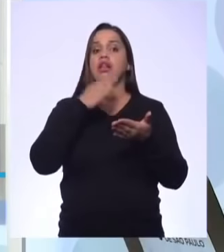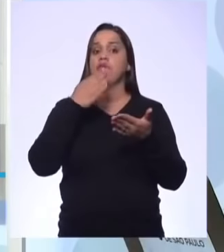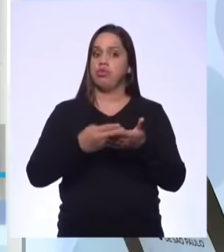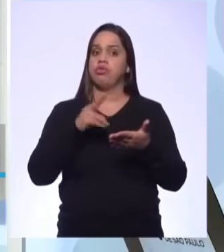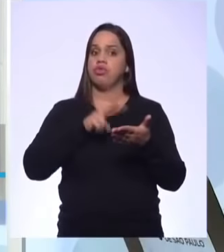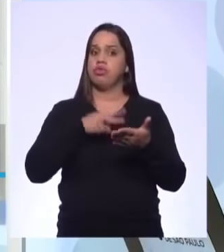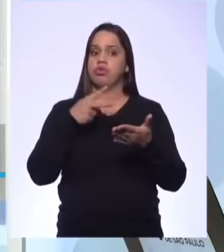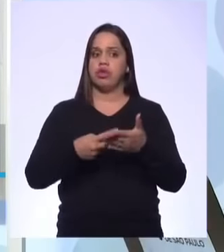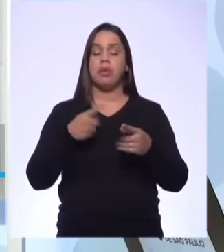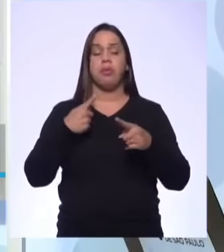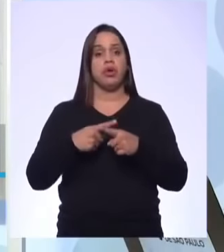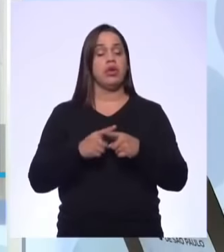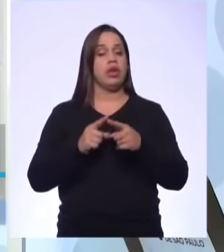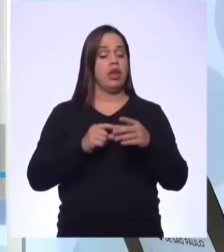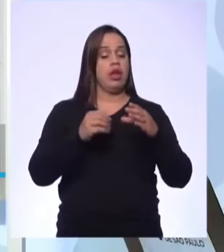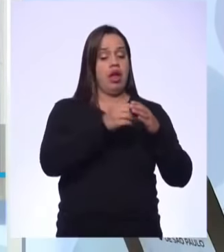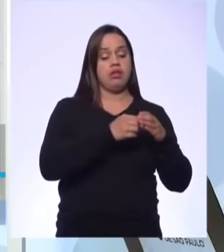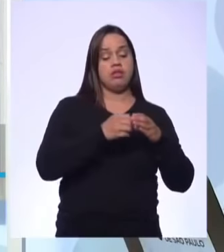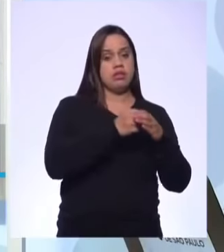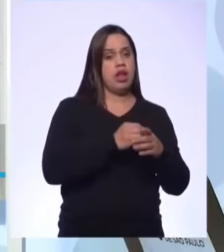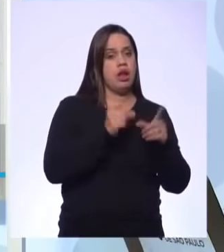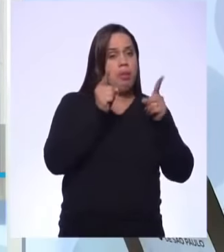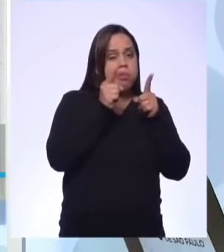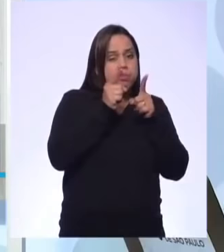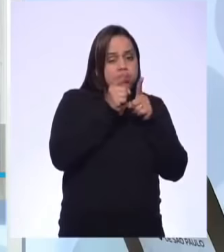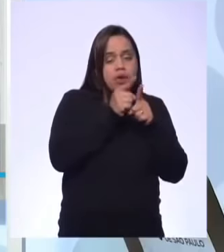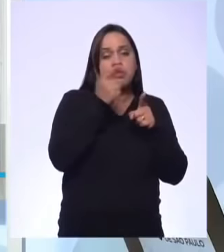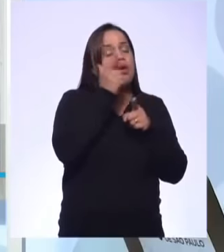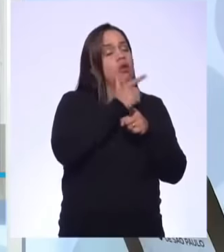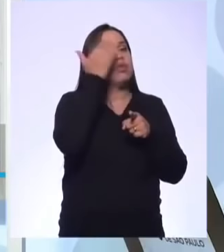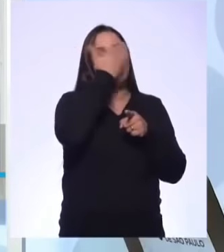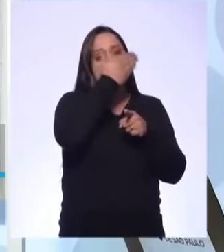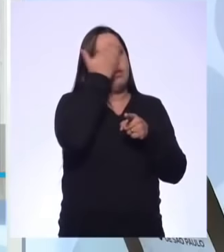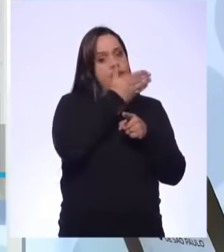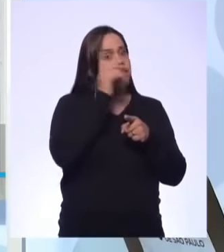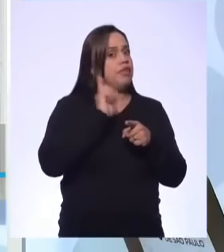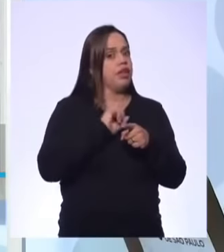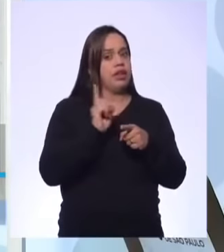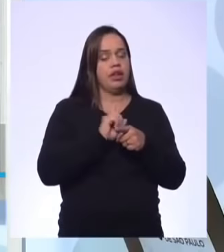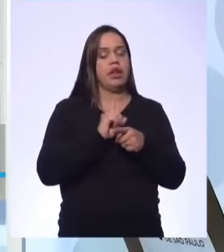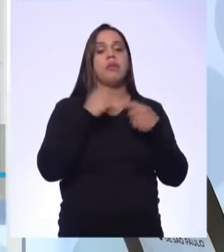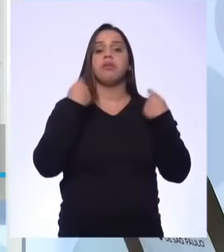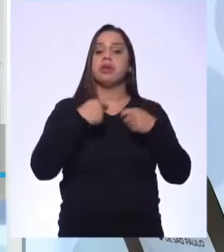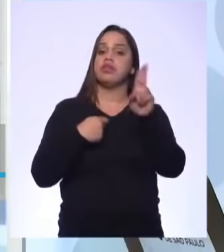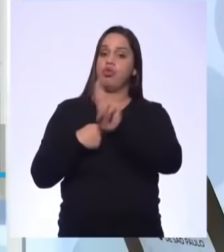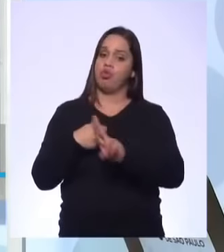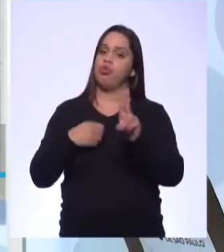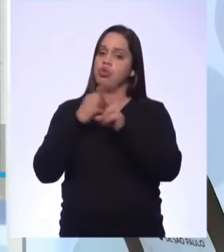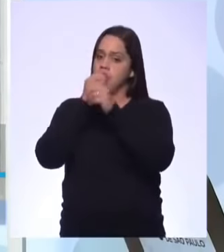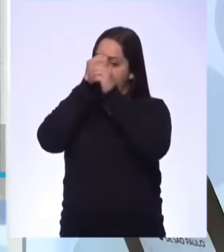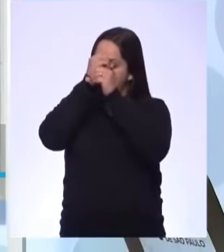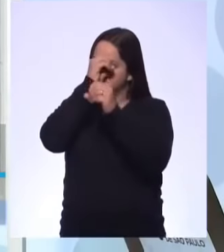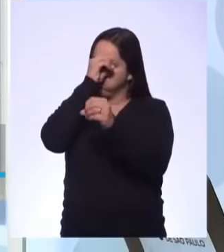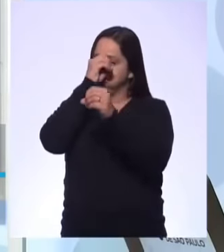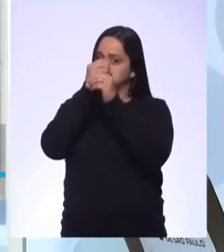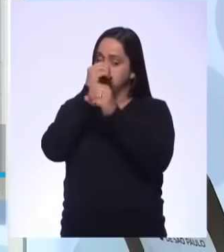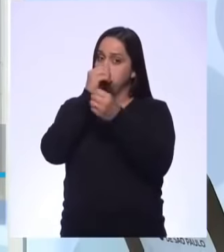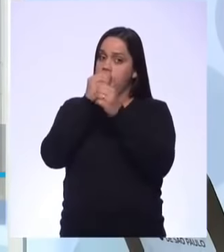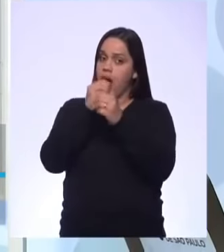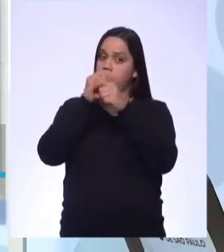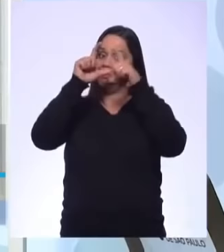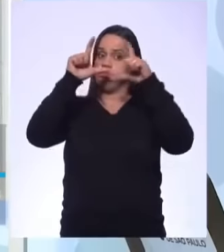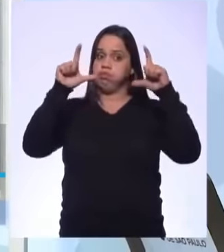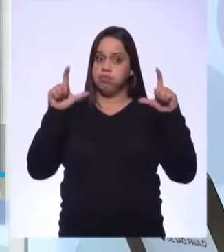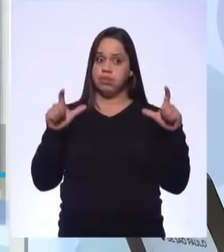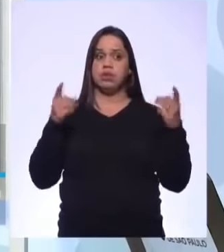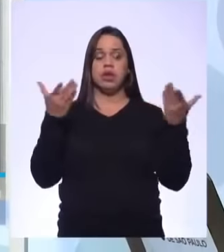as células são pequenas, muito pequenas, que a gente não consegue ver a olho nu. Eu preciso do quê? Do microscópio. Então, essa parte